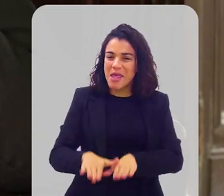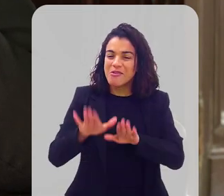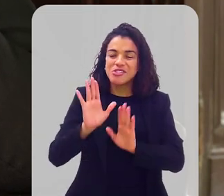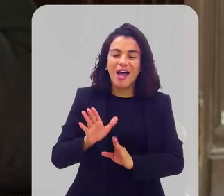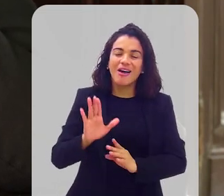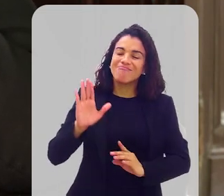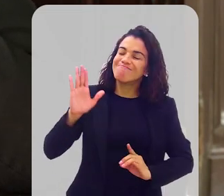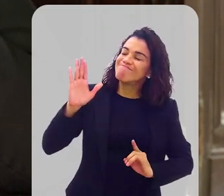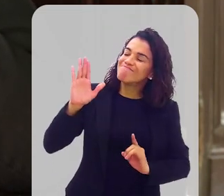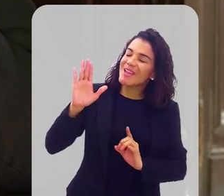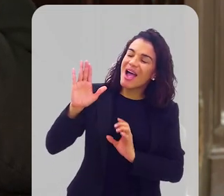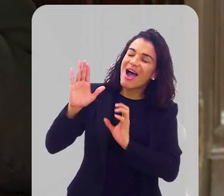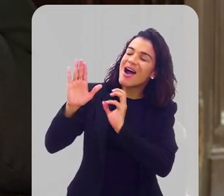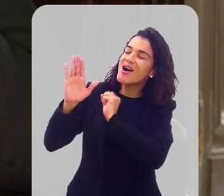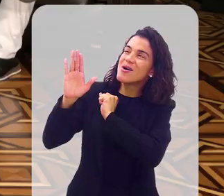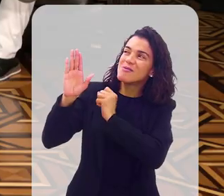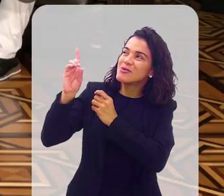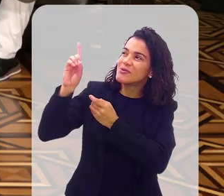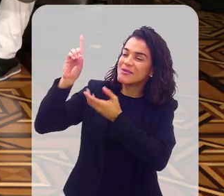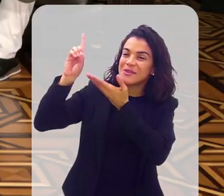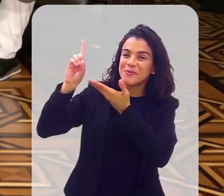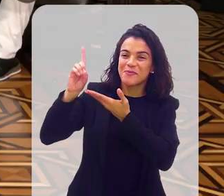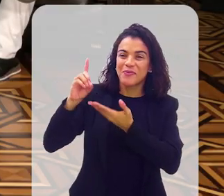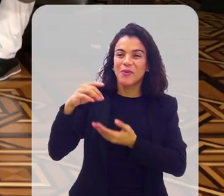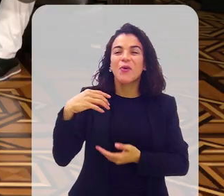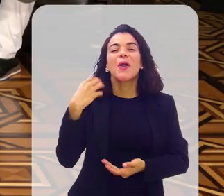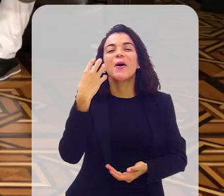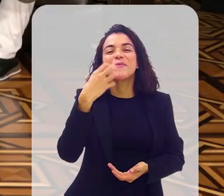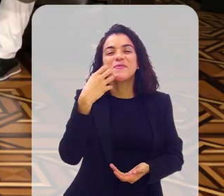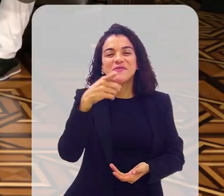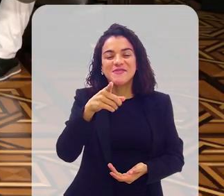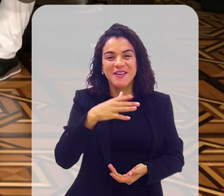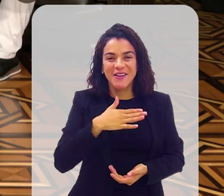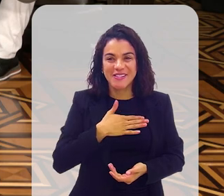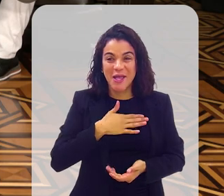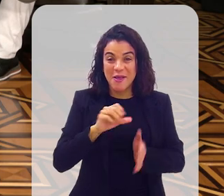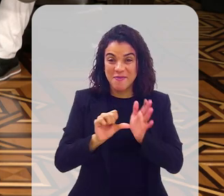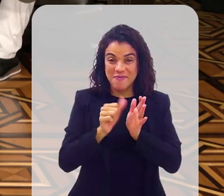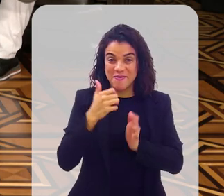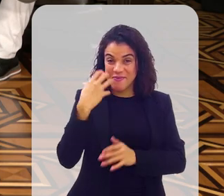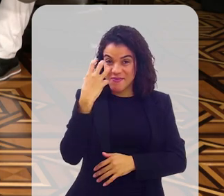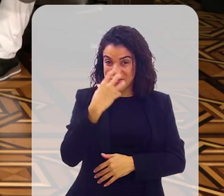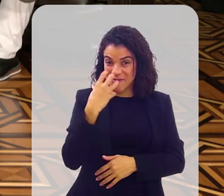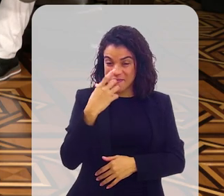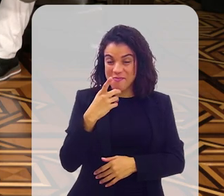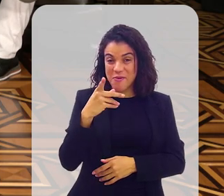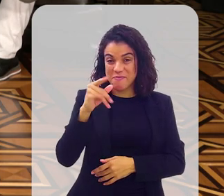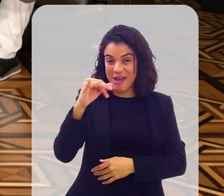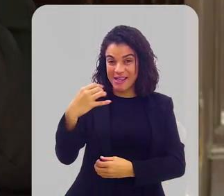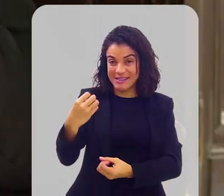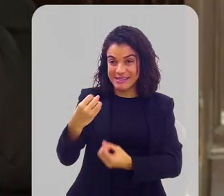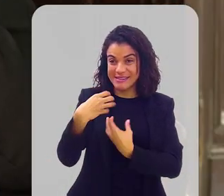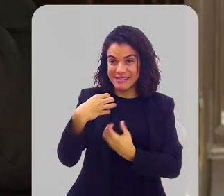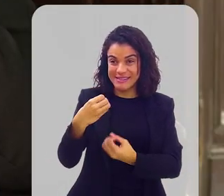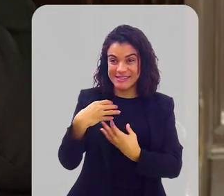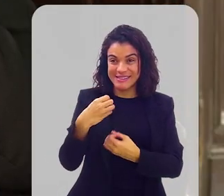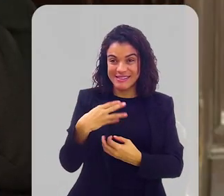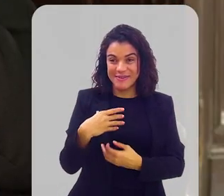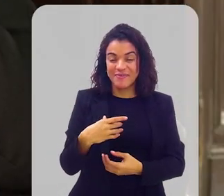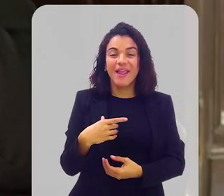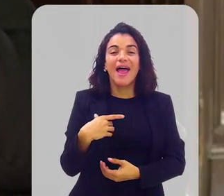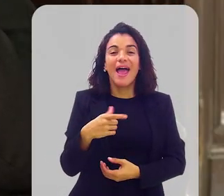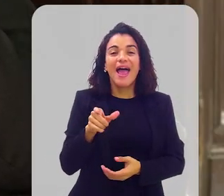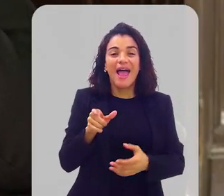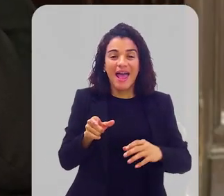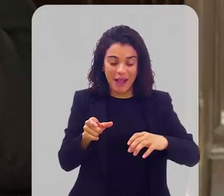É mesmo? Qual era a música que quando tu era piquititita, qual era a música que você gostava de cantar? Primeira música que meu pai me ensinou a cantar, na época era